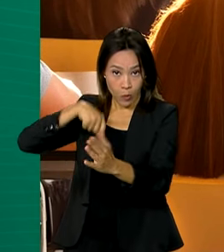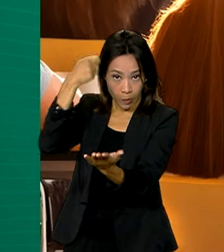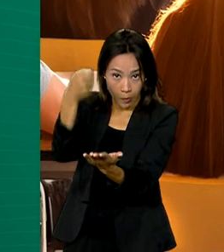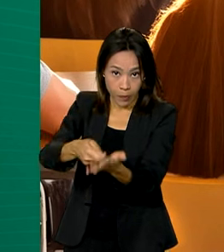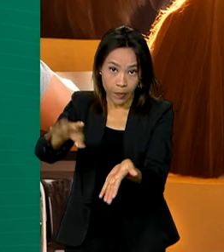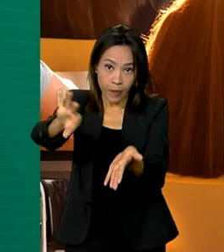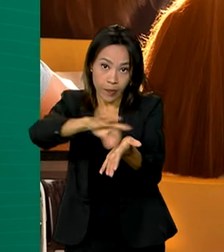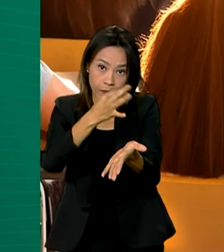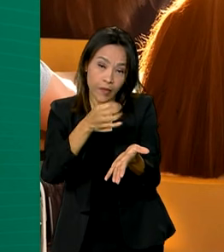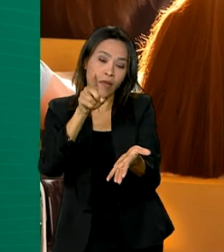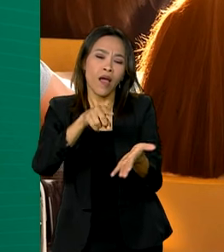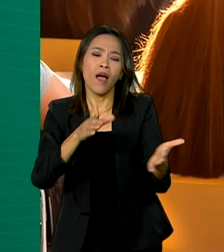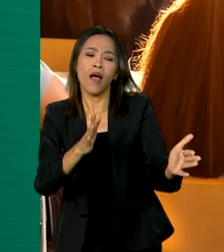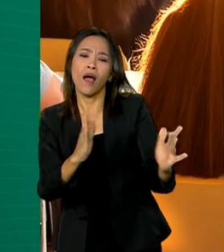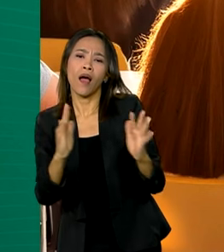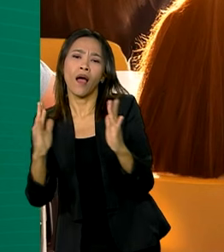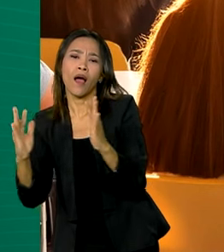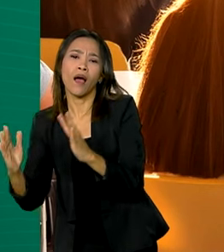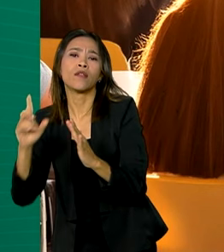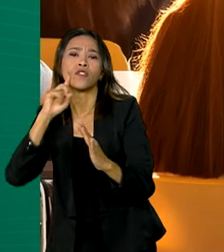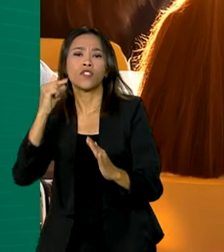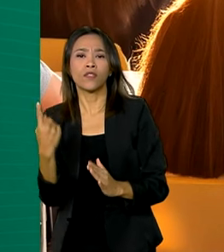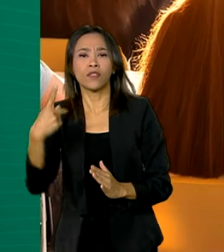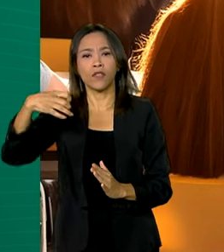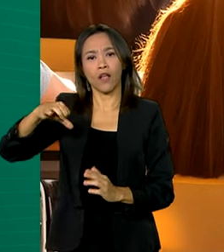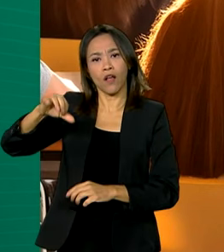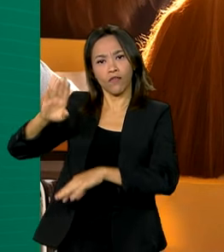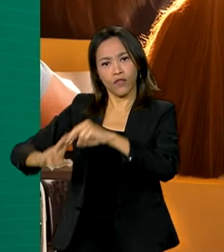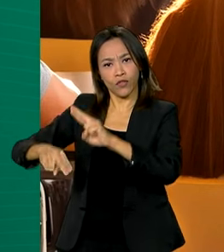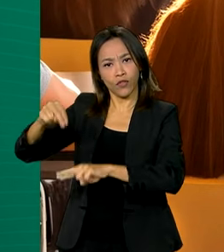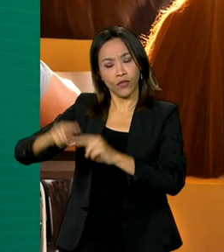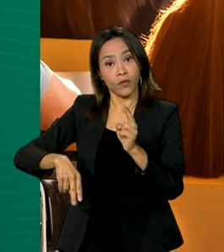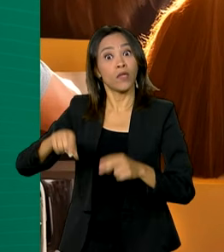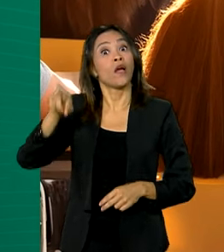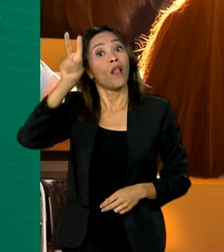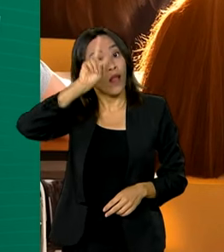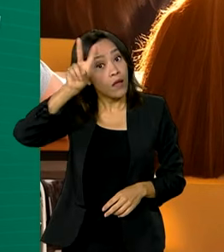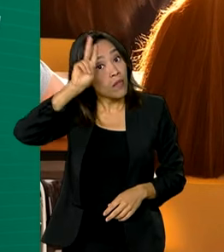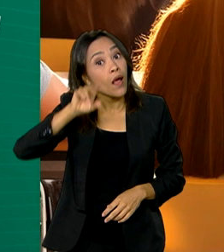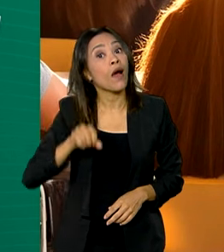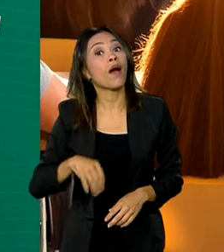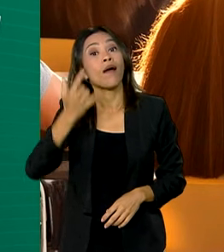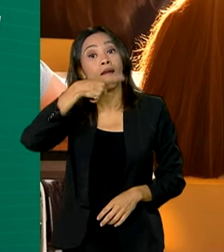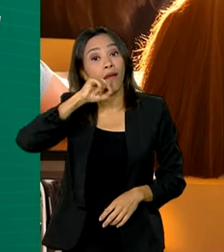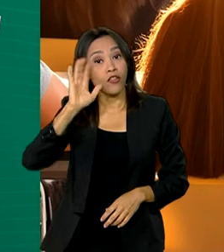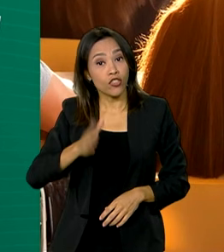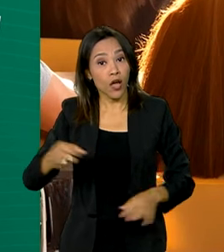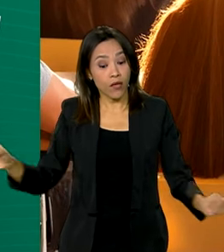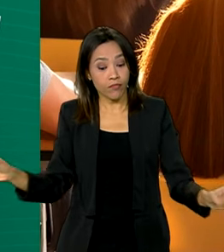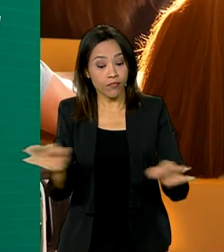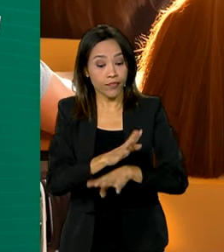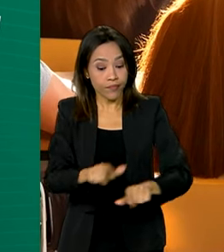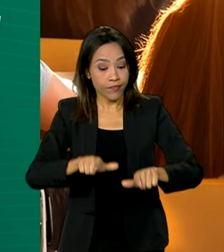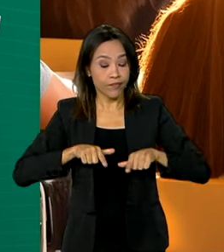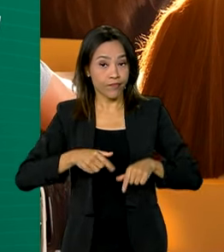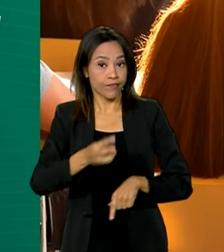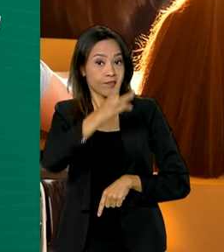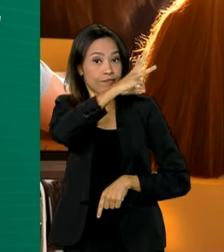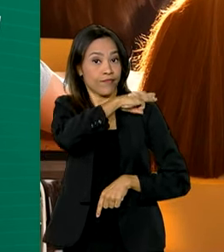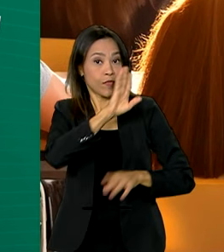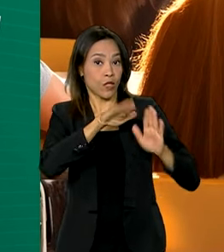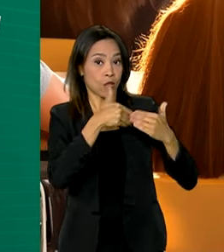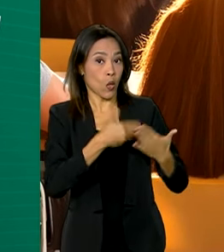inscrição Segue até o dia 19 de Junho É bom lembrar que quem está inindo o ensino médio em escola